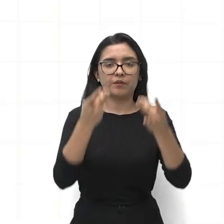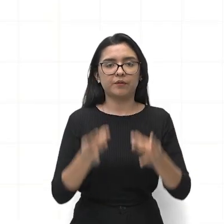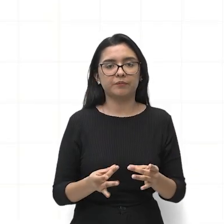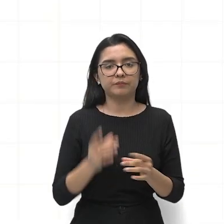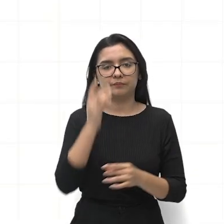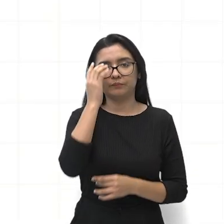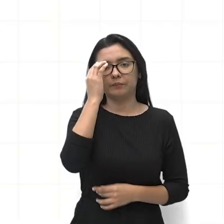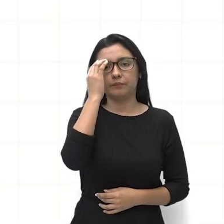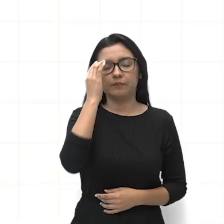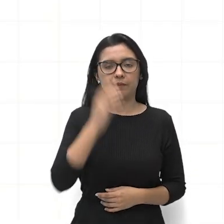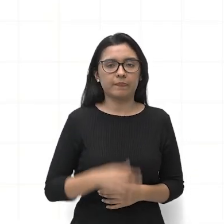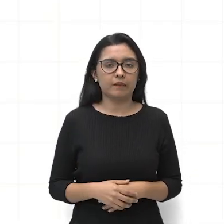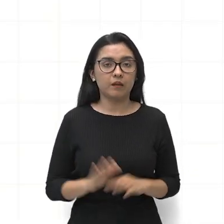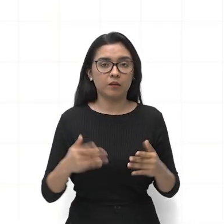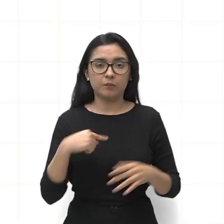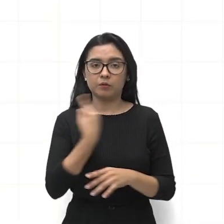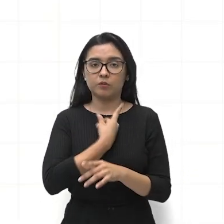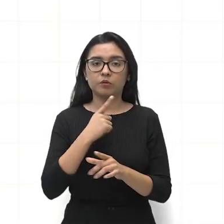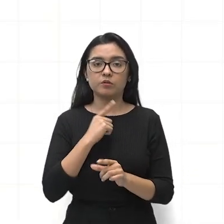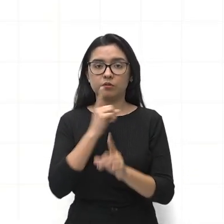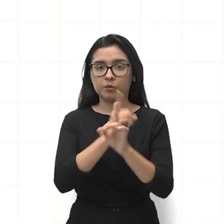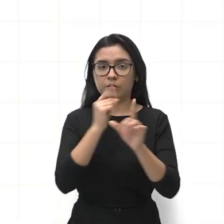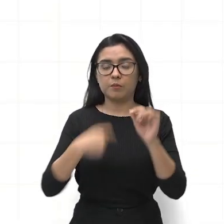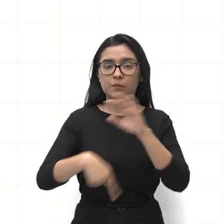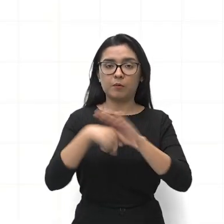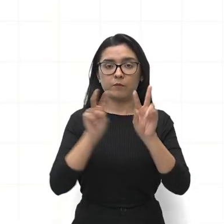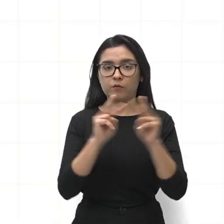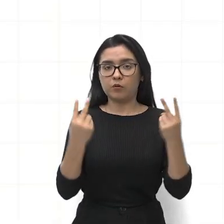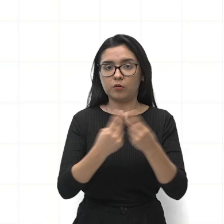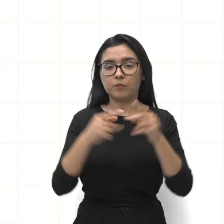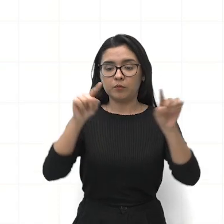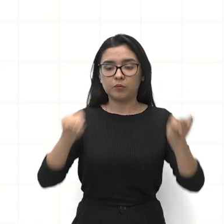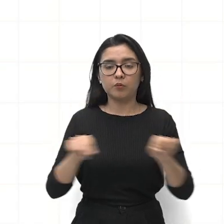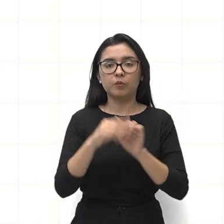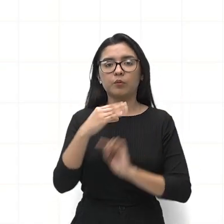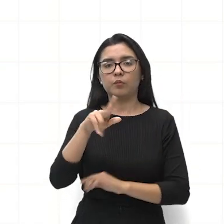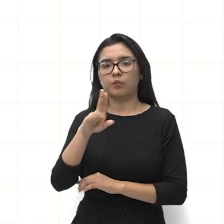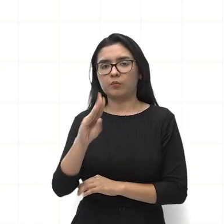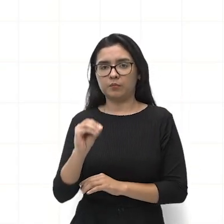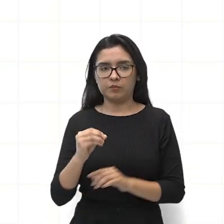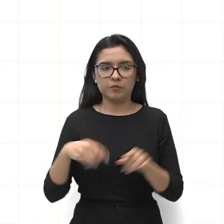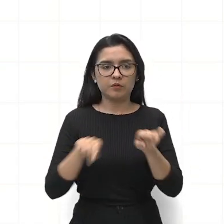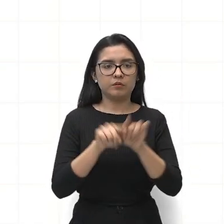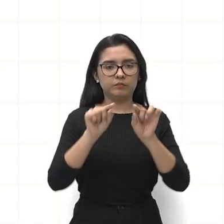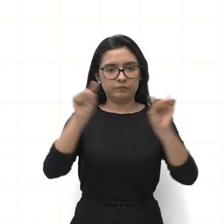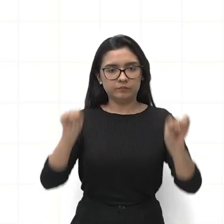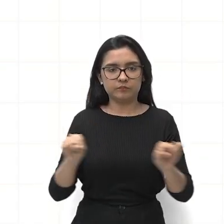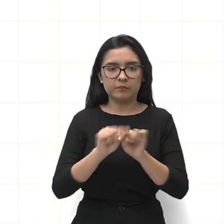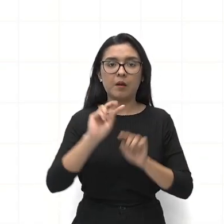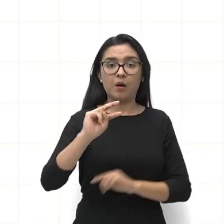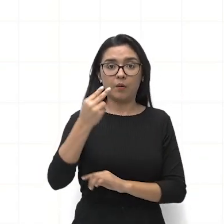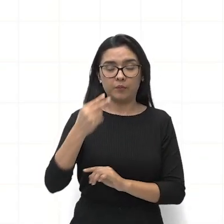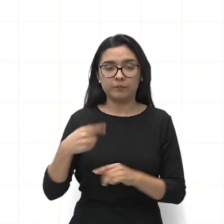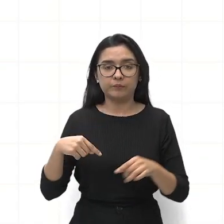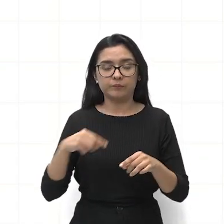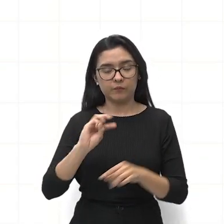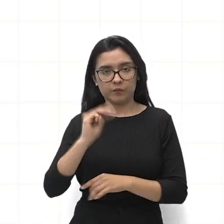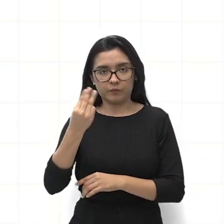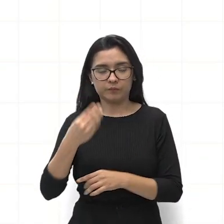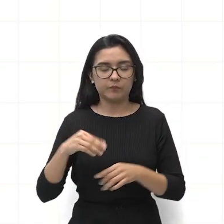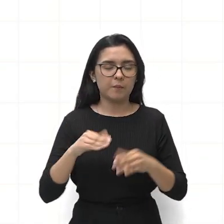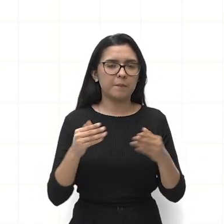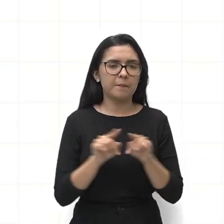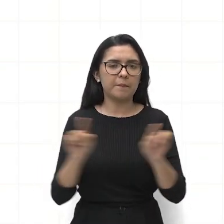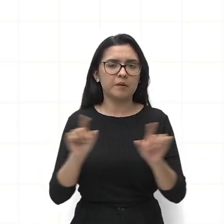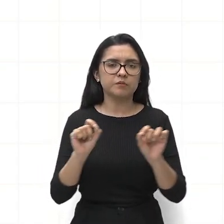só. Para encontrar o volume do cubo, né, você eleva a medida da aresta, né, ao cubo. Então, nesse